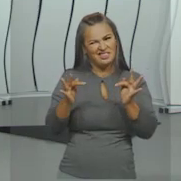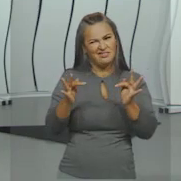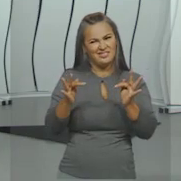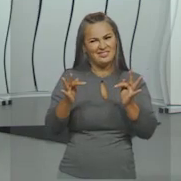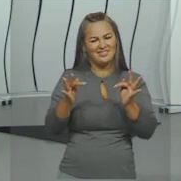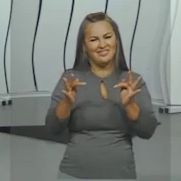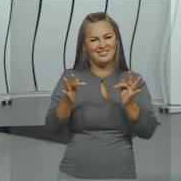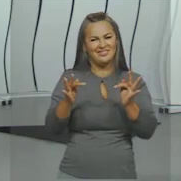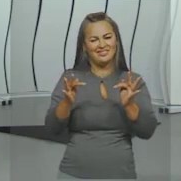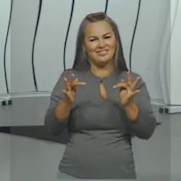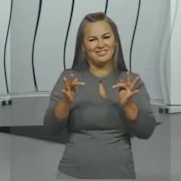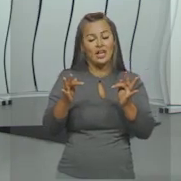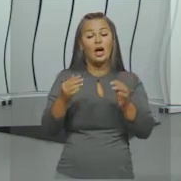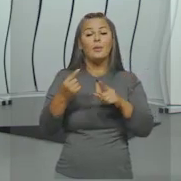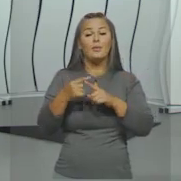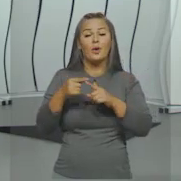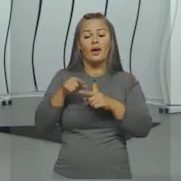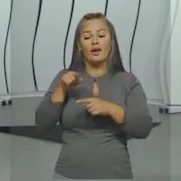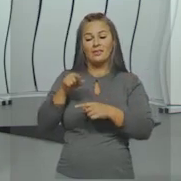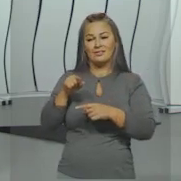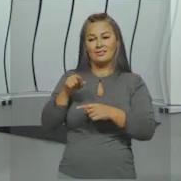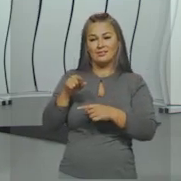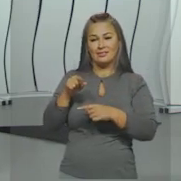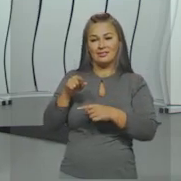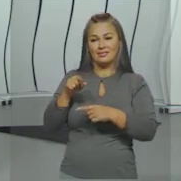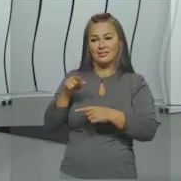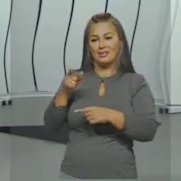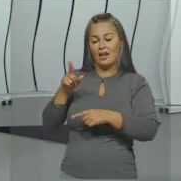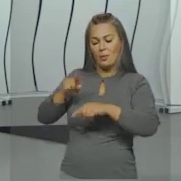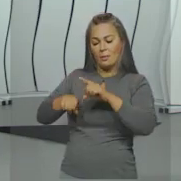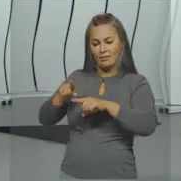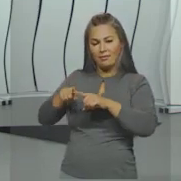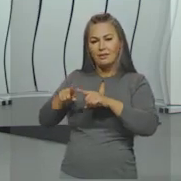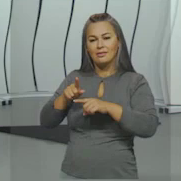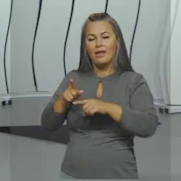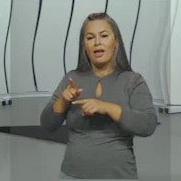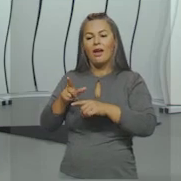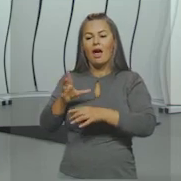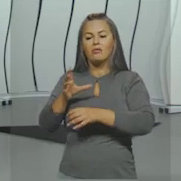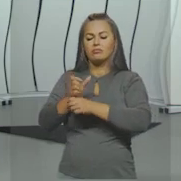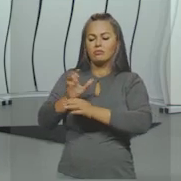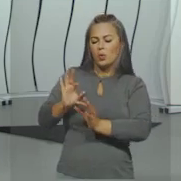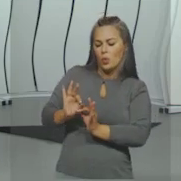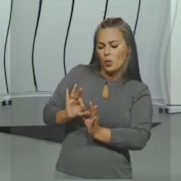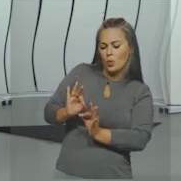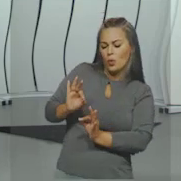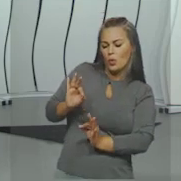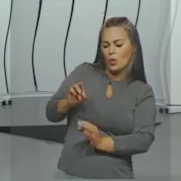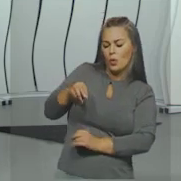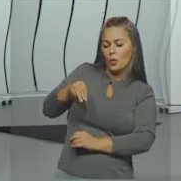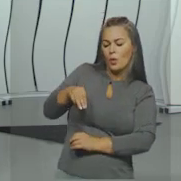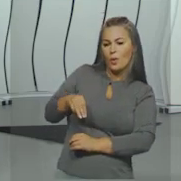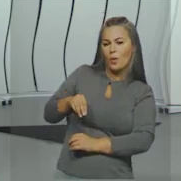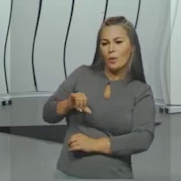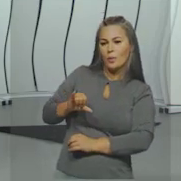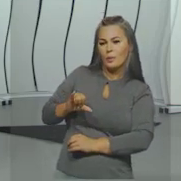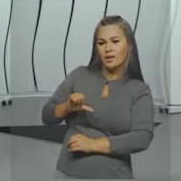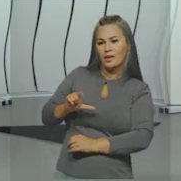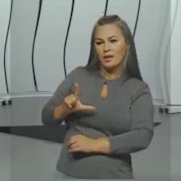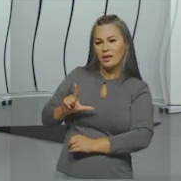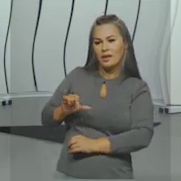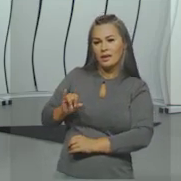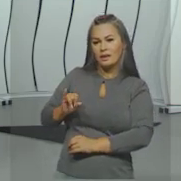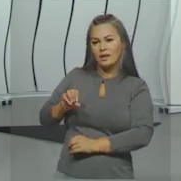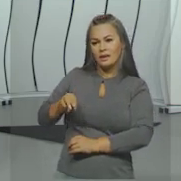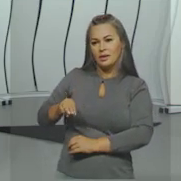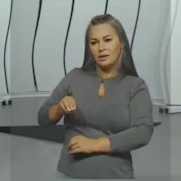medem em milímetro cúbico, mas só de você entender essa ideia, dá para a gente perceber aí como que é